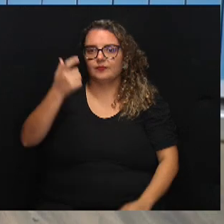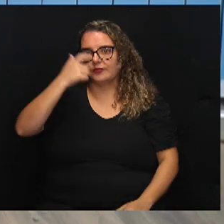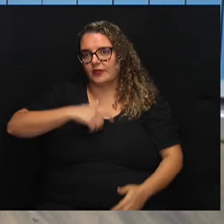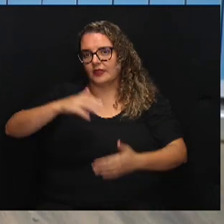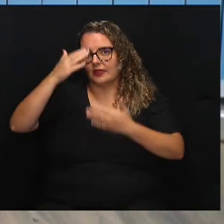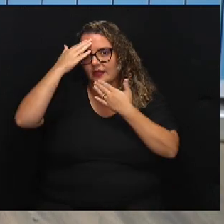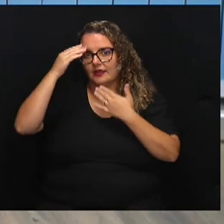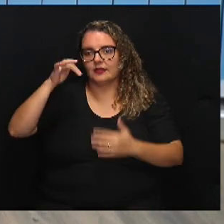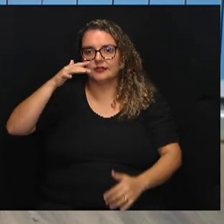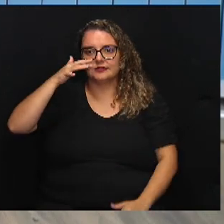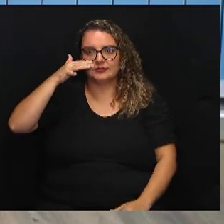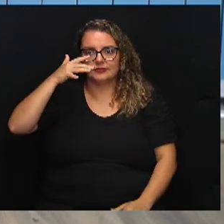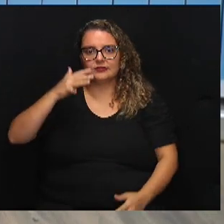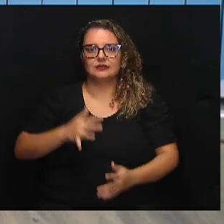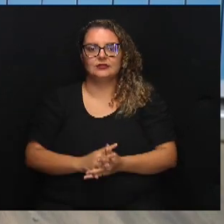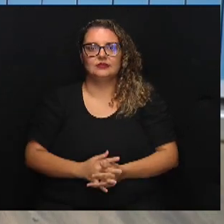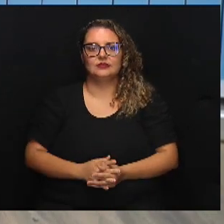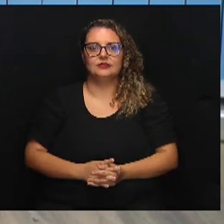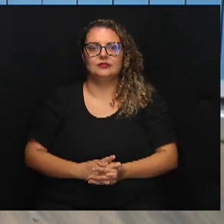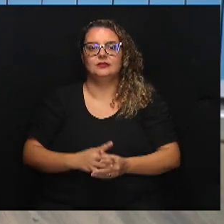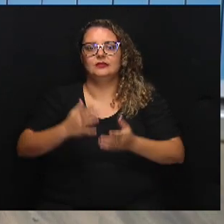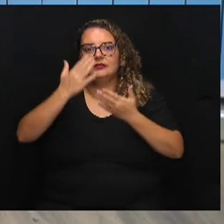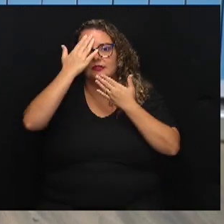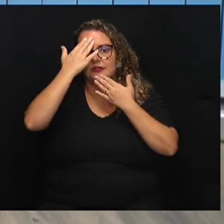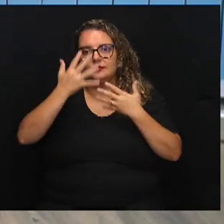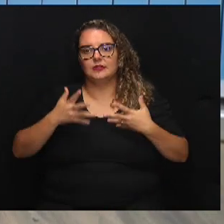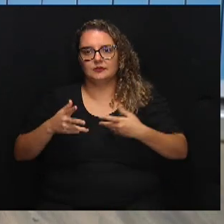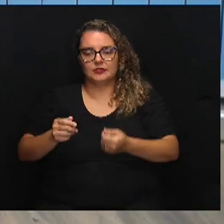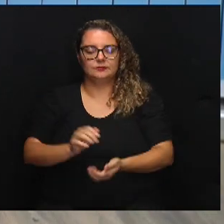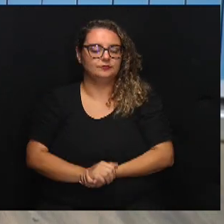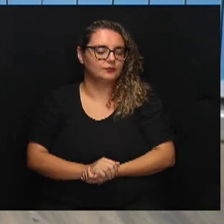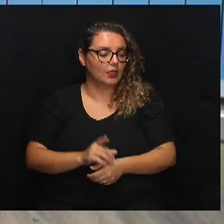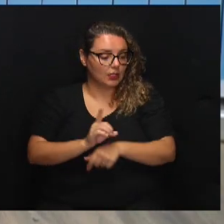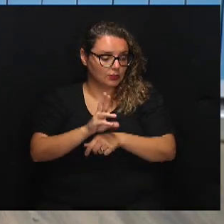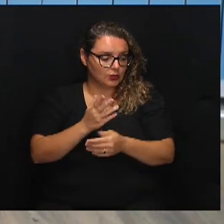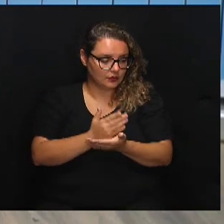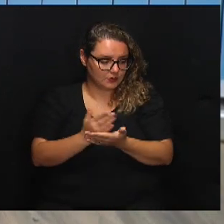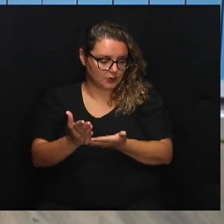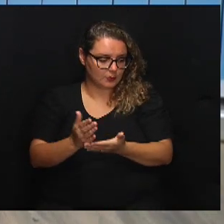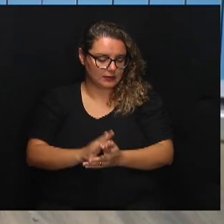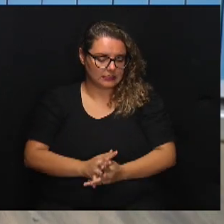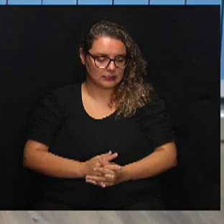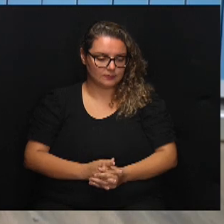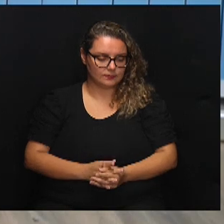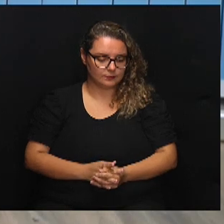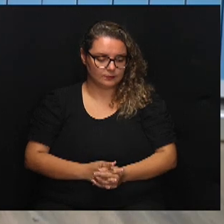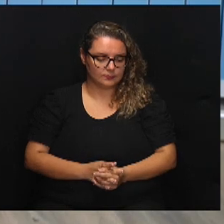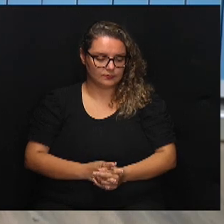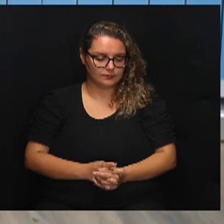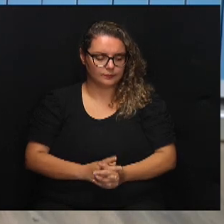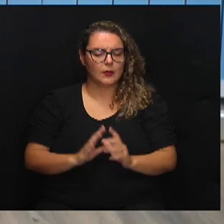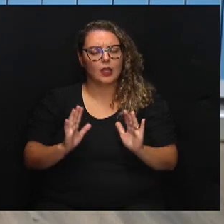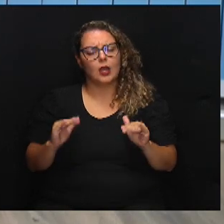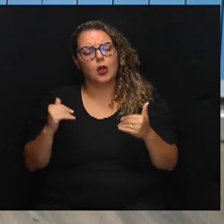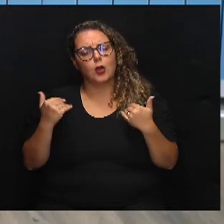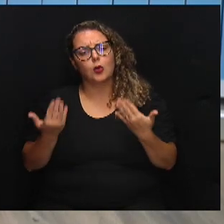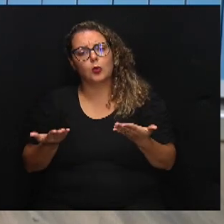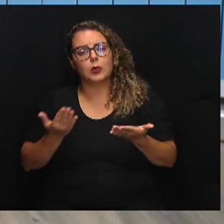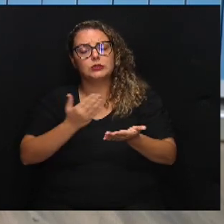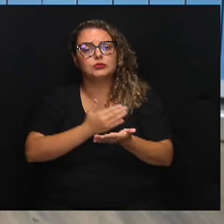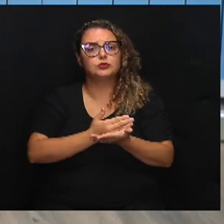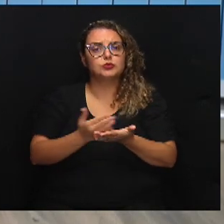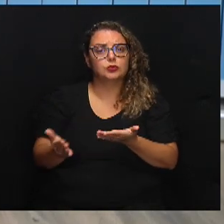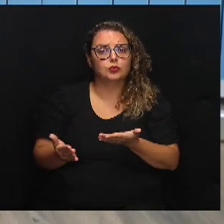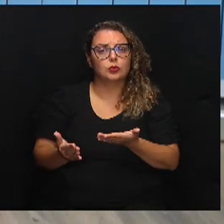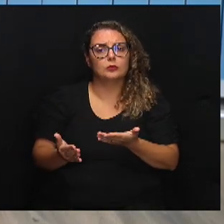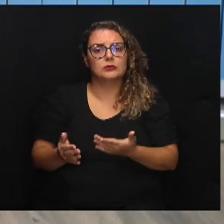Ana Paula. Obrigado pelo convite. Doutor, vamos começar então. Quando que a gente deve iniciar aí